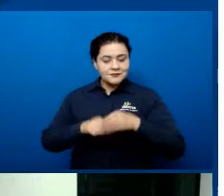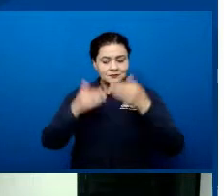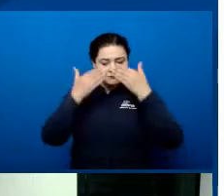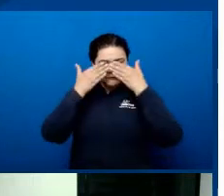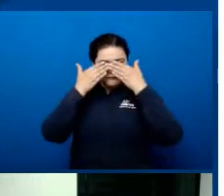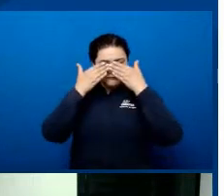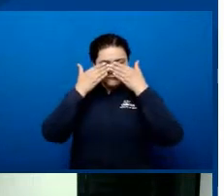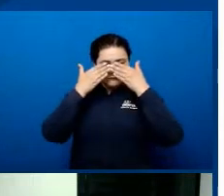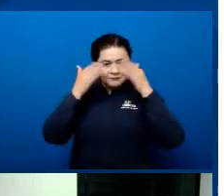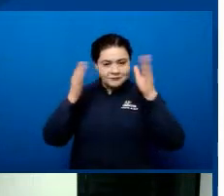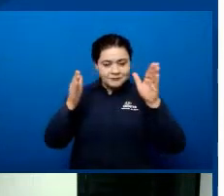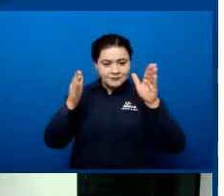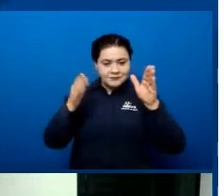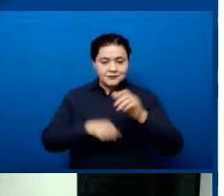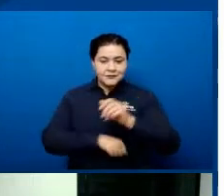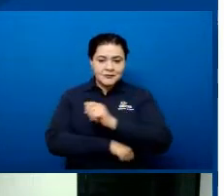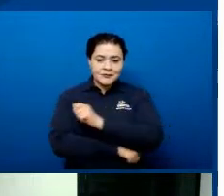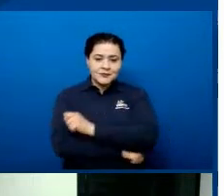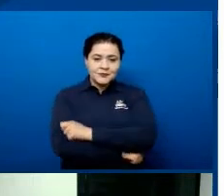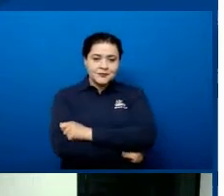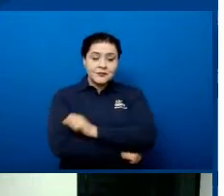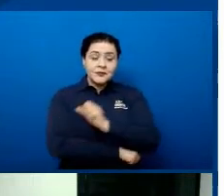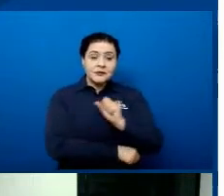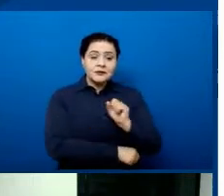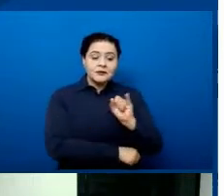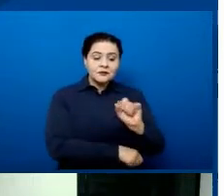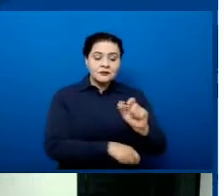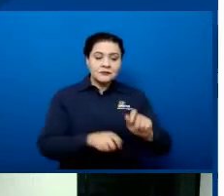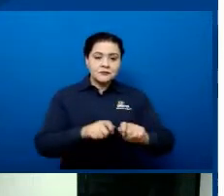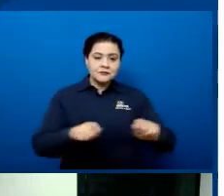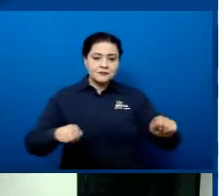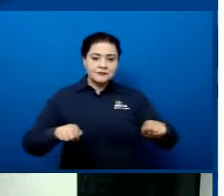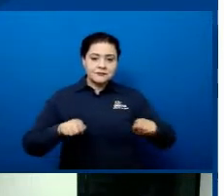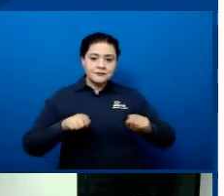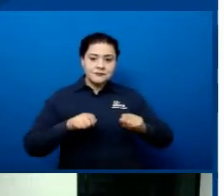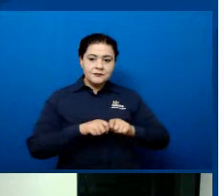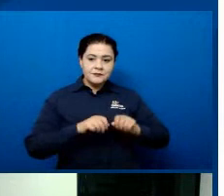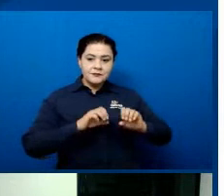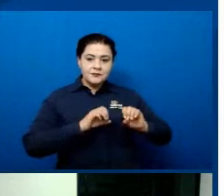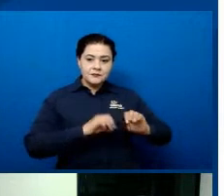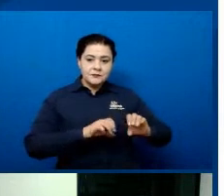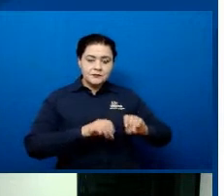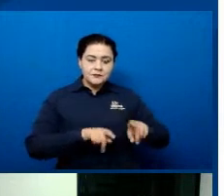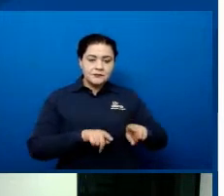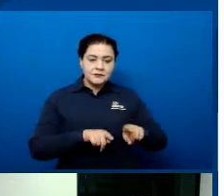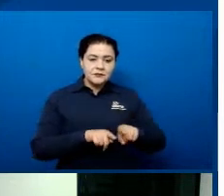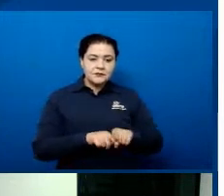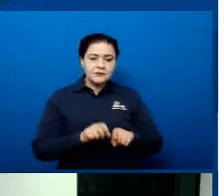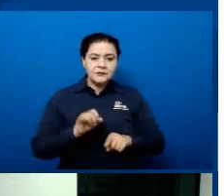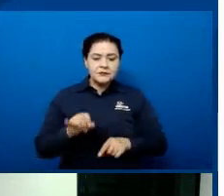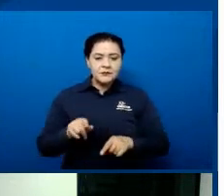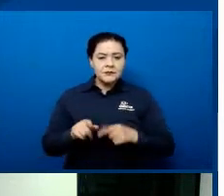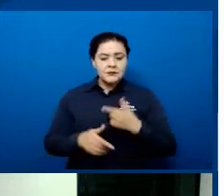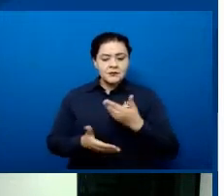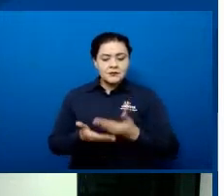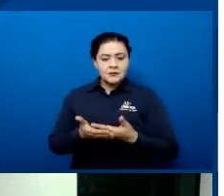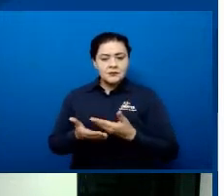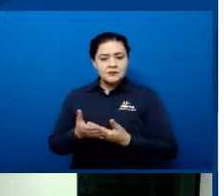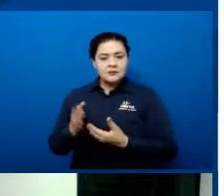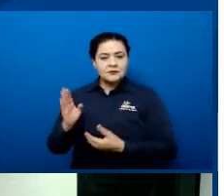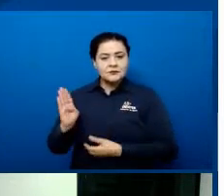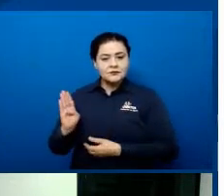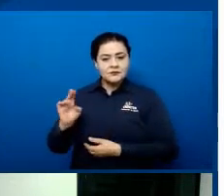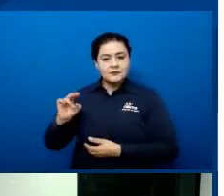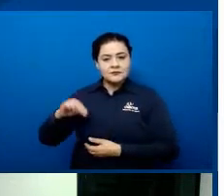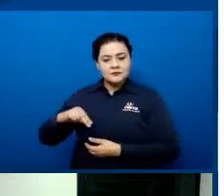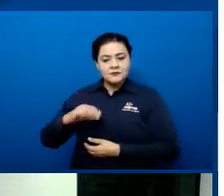Quem é da área de educação, né, já deve ter estudado o que a gente chama de BNCC, né, traz que